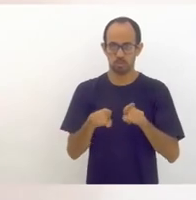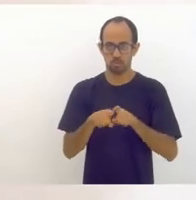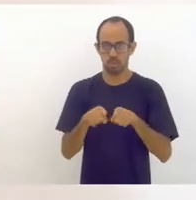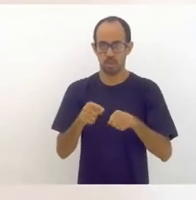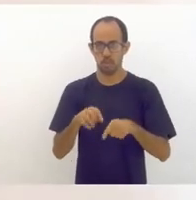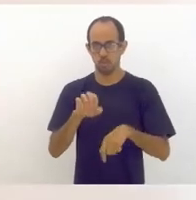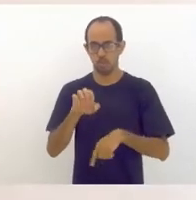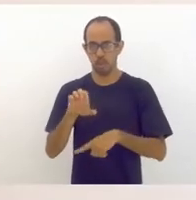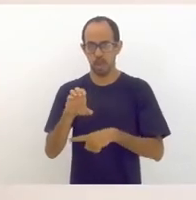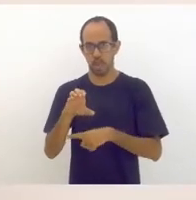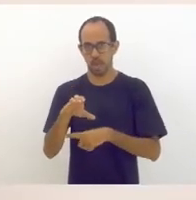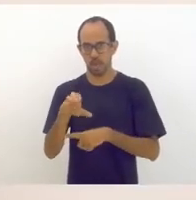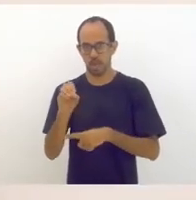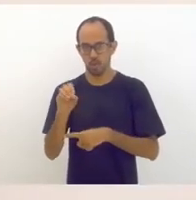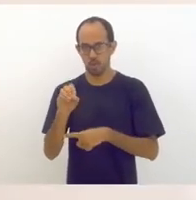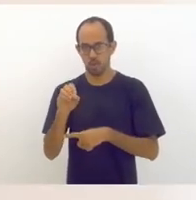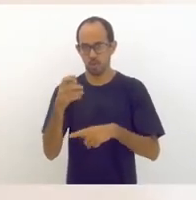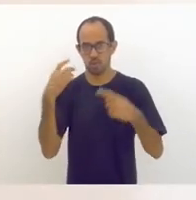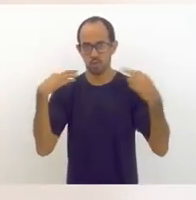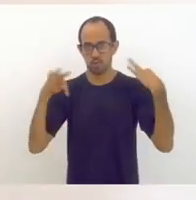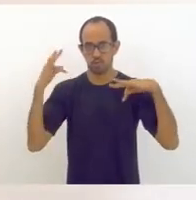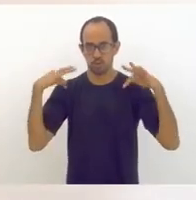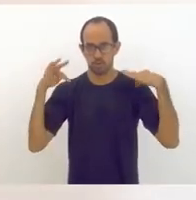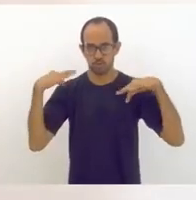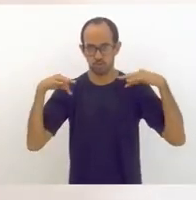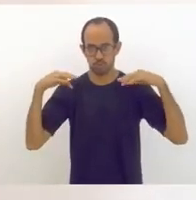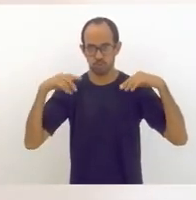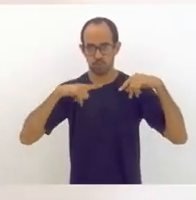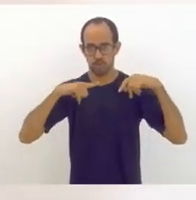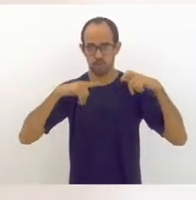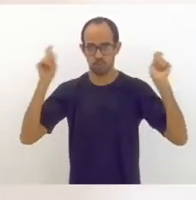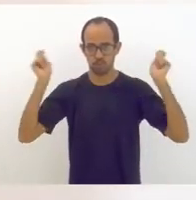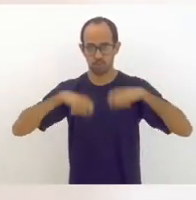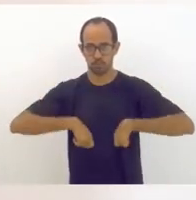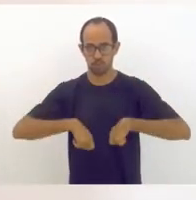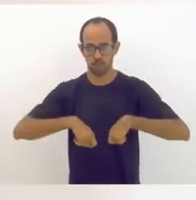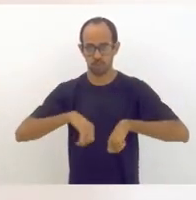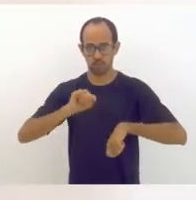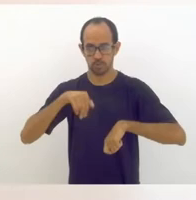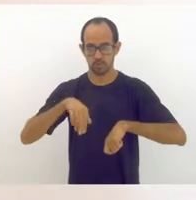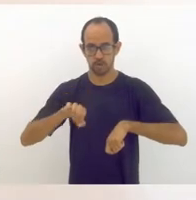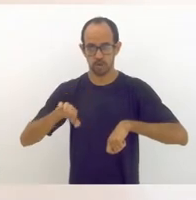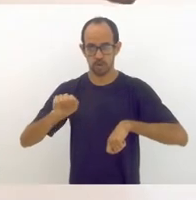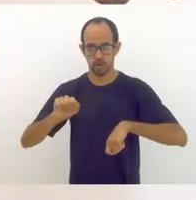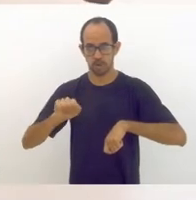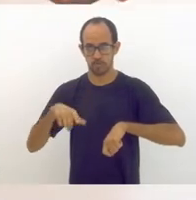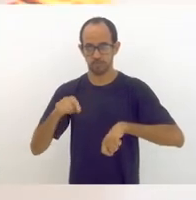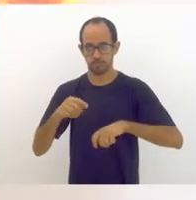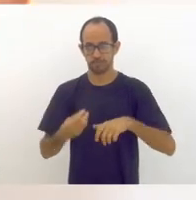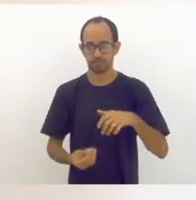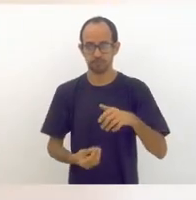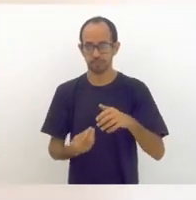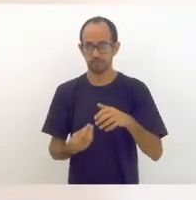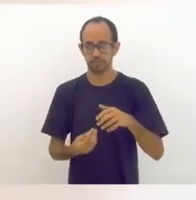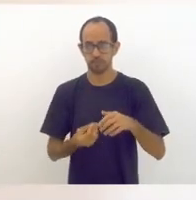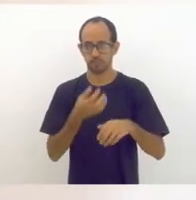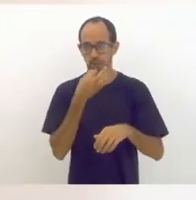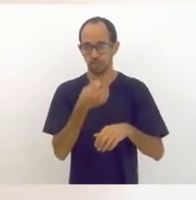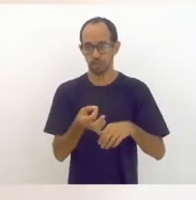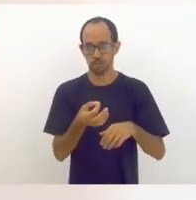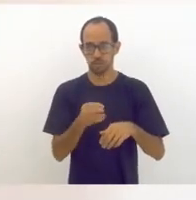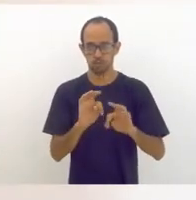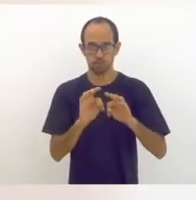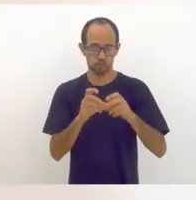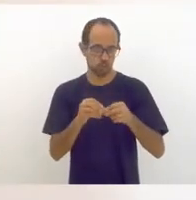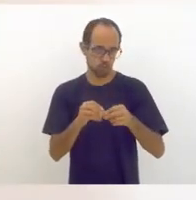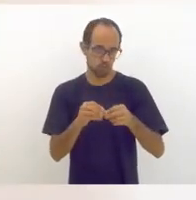Nós temos possibilidades de explorar. A INEA botou todos os pareceres